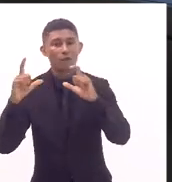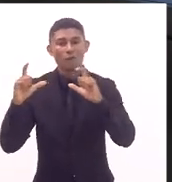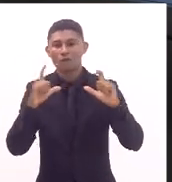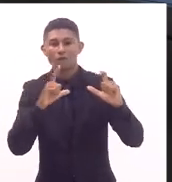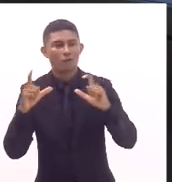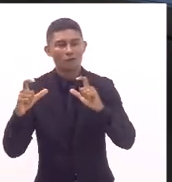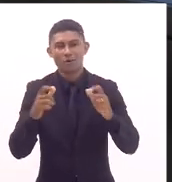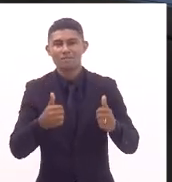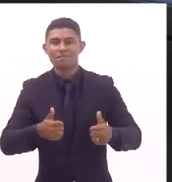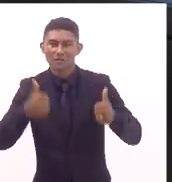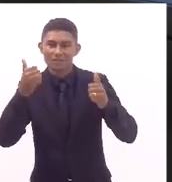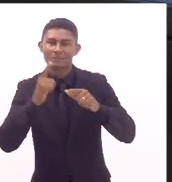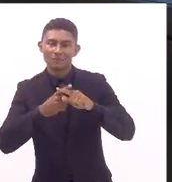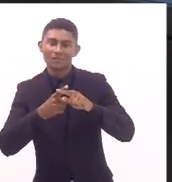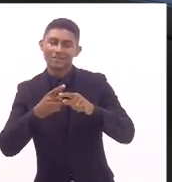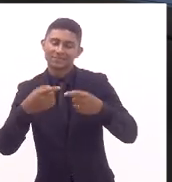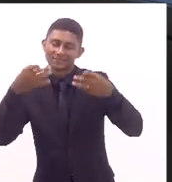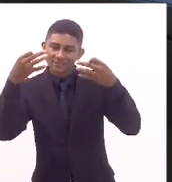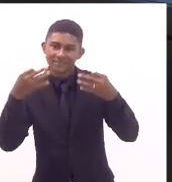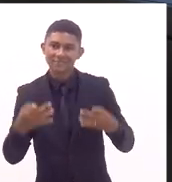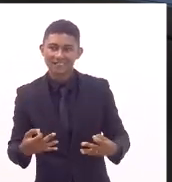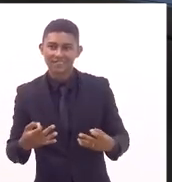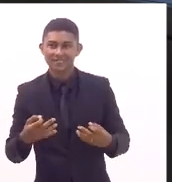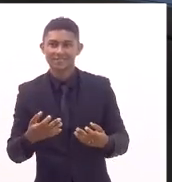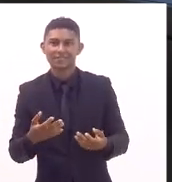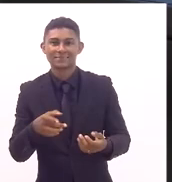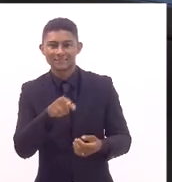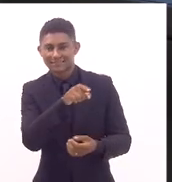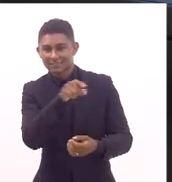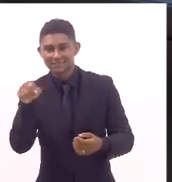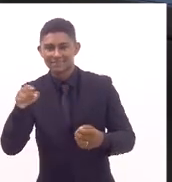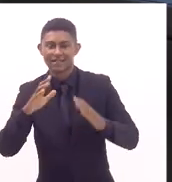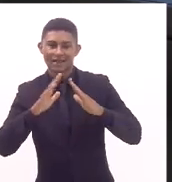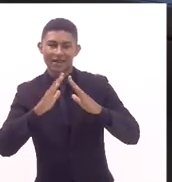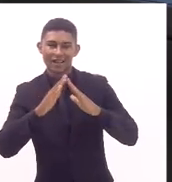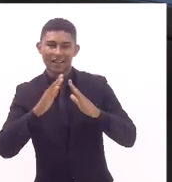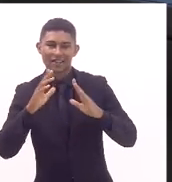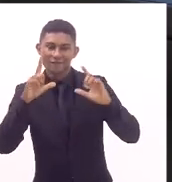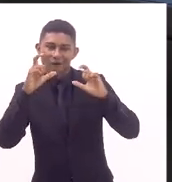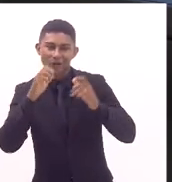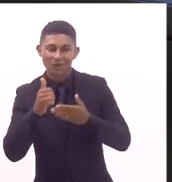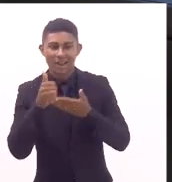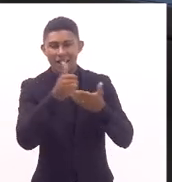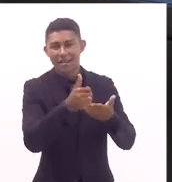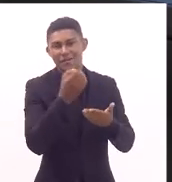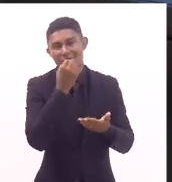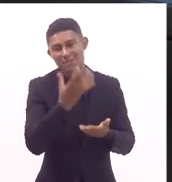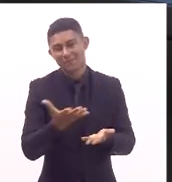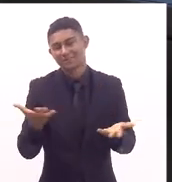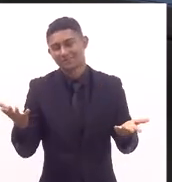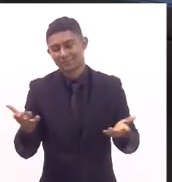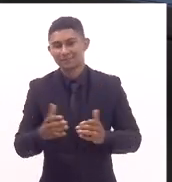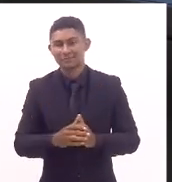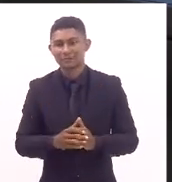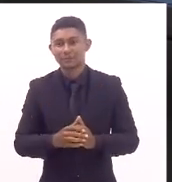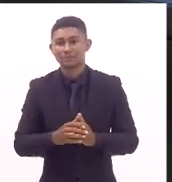aí entendeu já fica tudo resolvido Me leva para casa com ele está tudo resolvido mas a minha emoção é